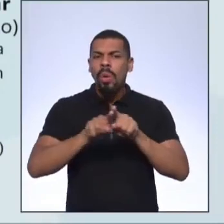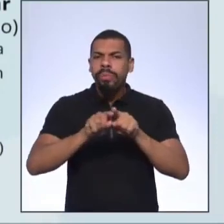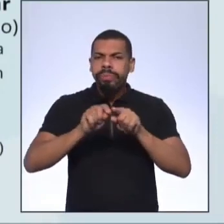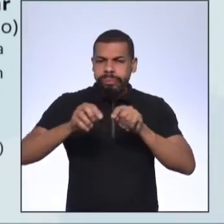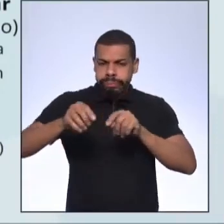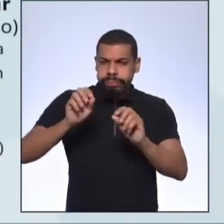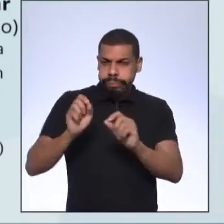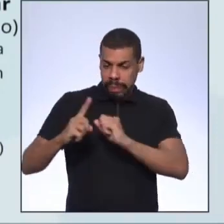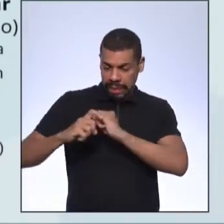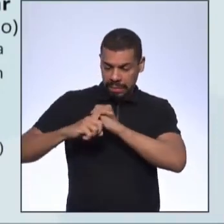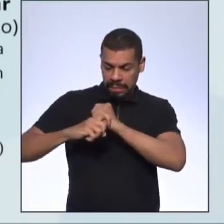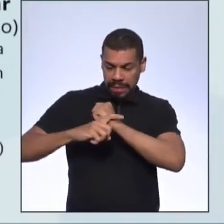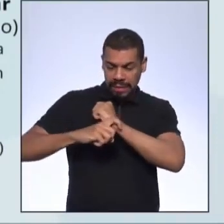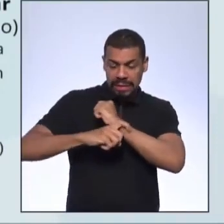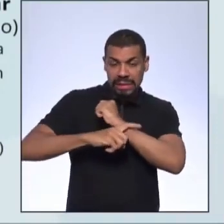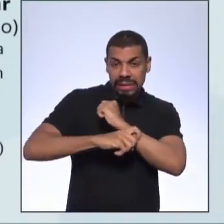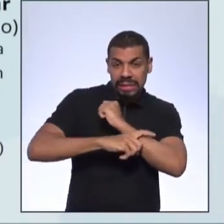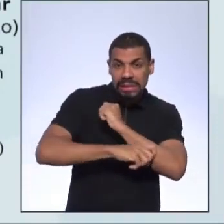dessas bactérias,